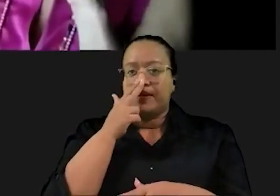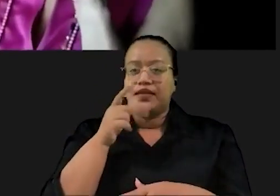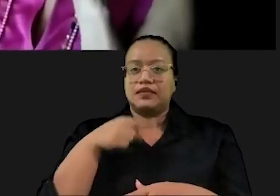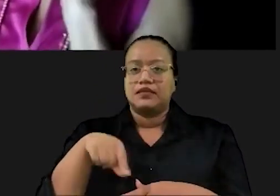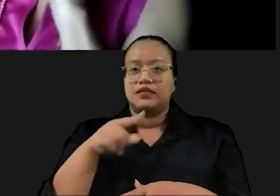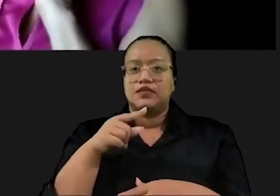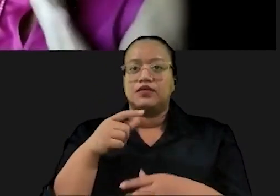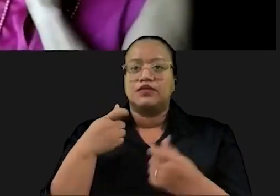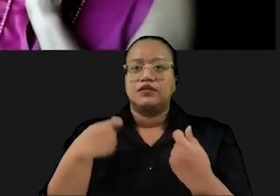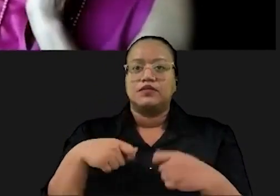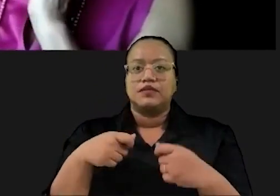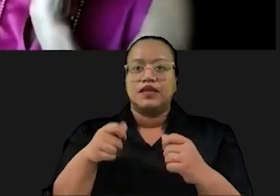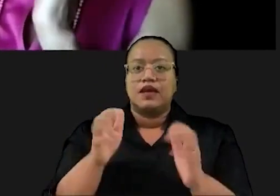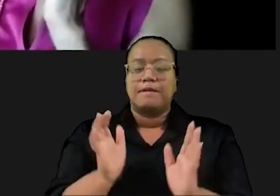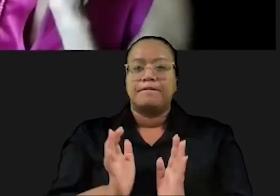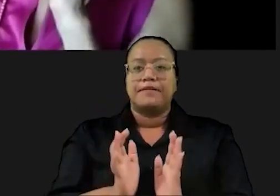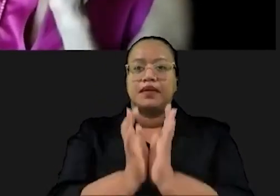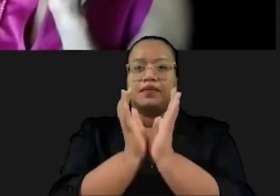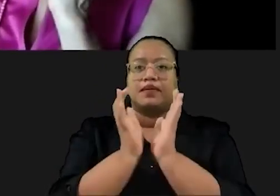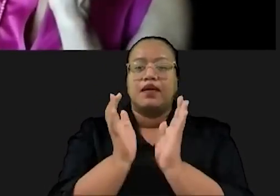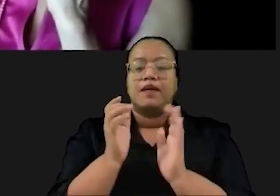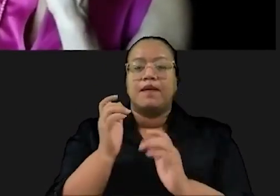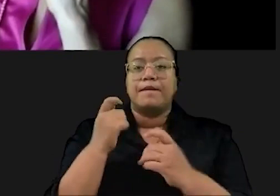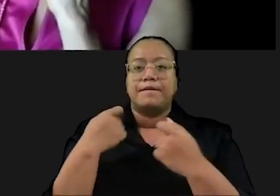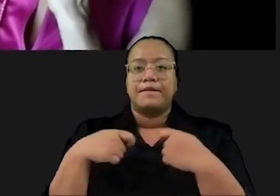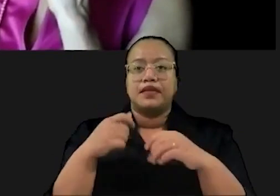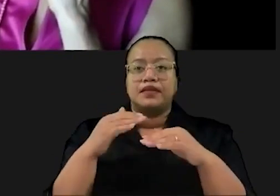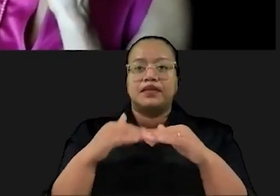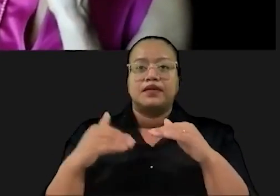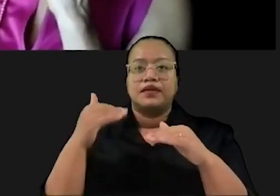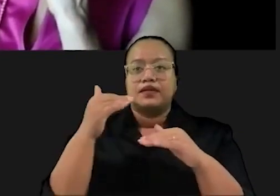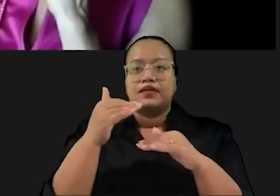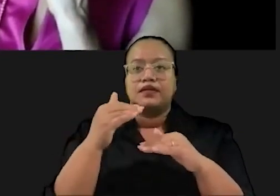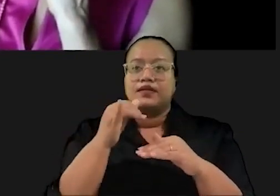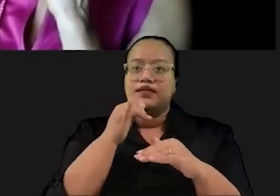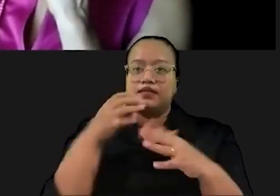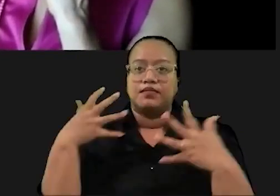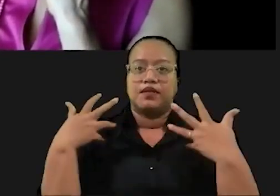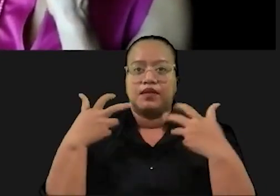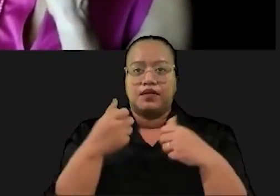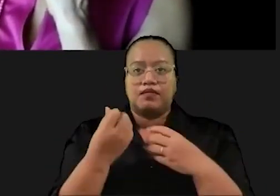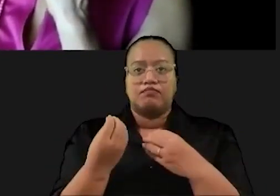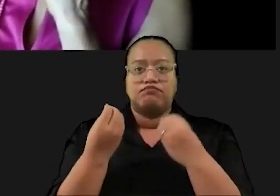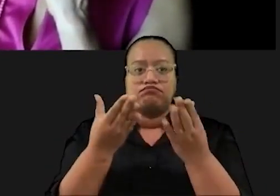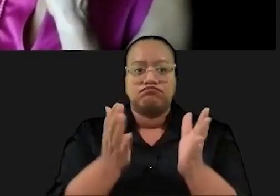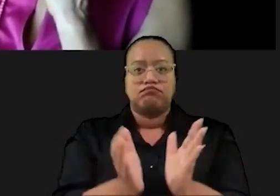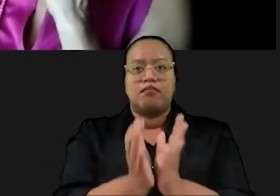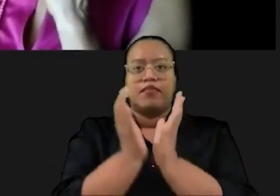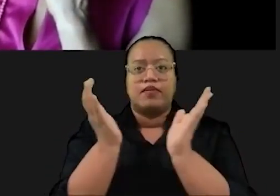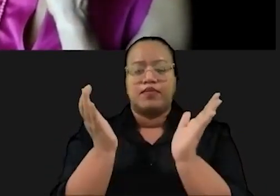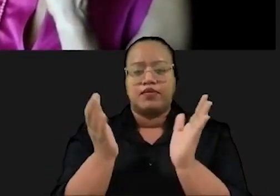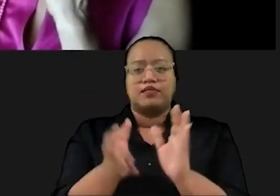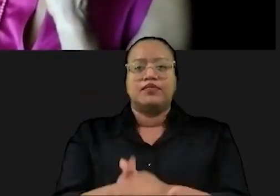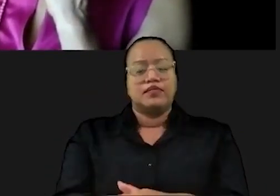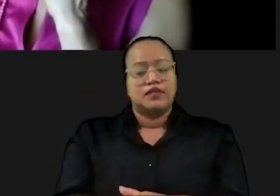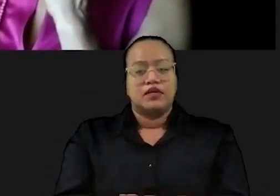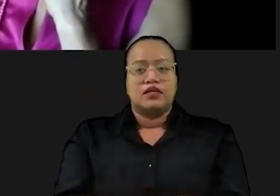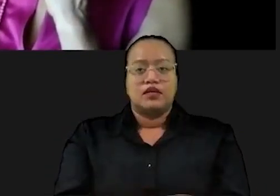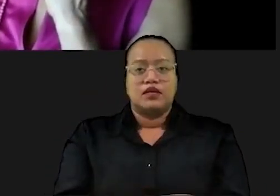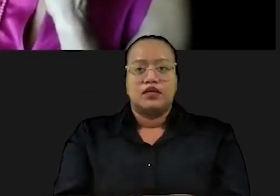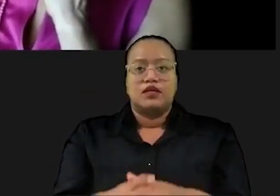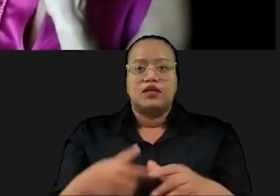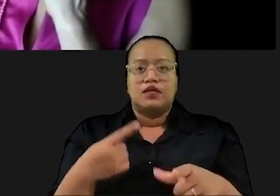mais premial. Premiar o bom magistrado. Daldice, quantas vezes eu instalei, por exemplo,